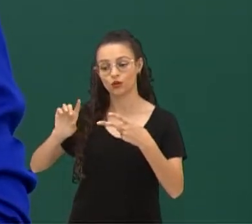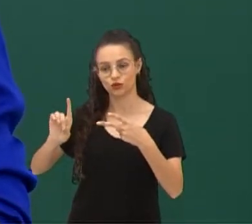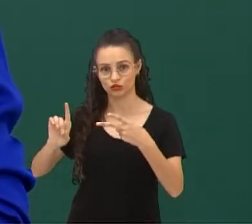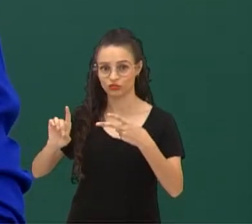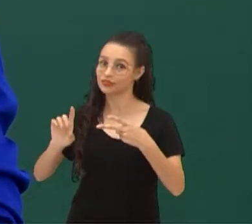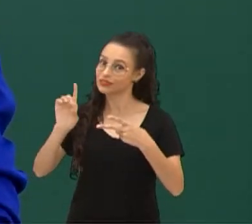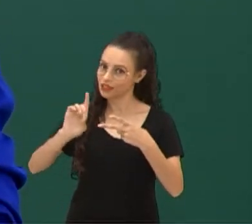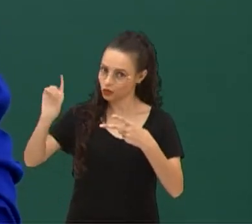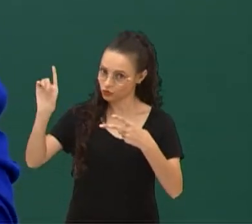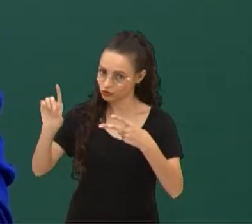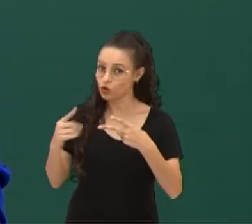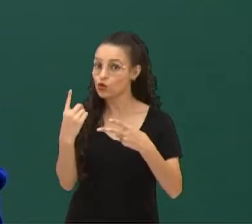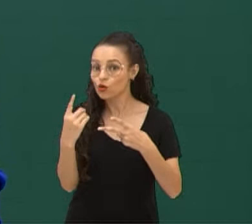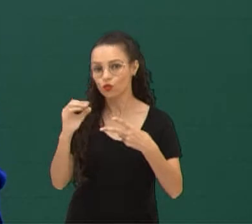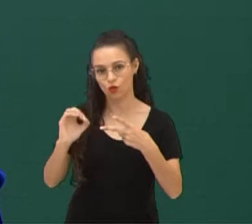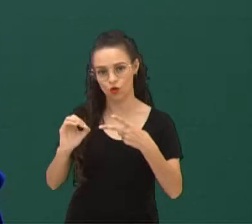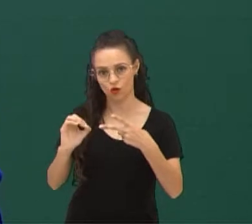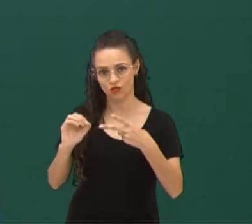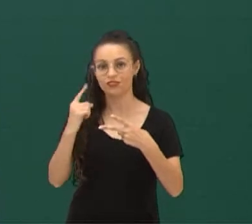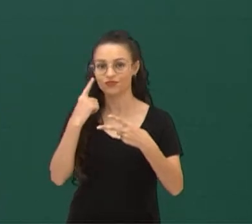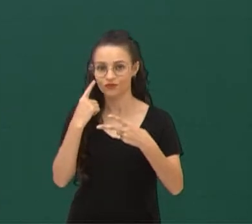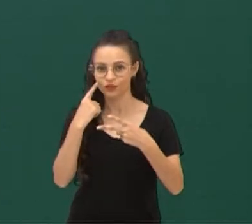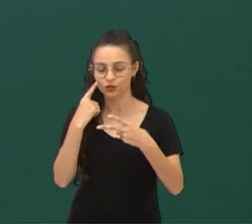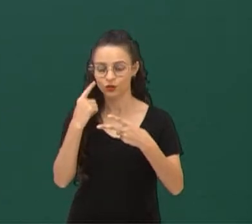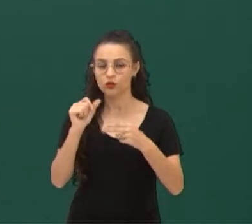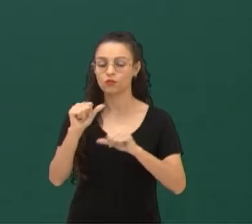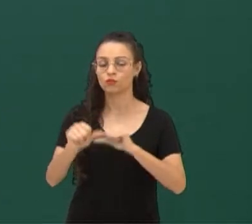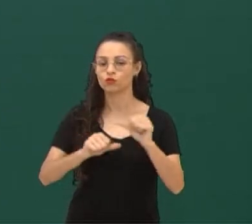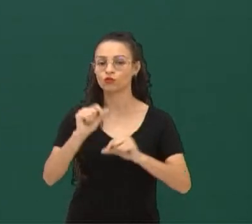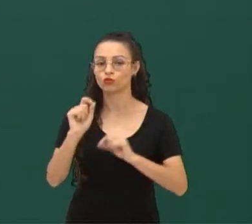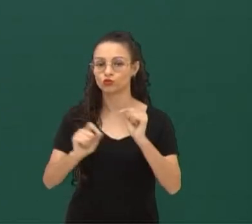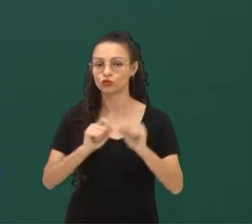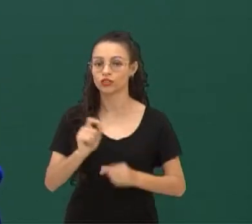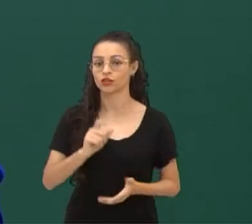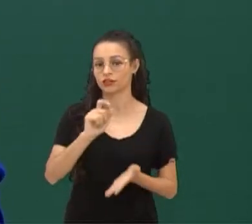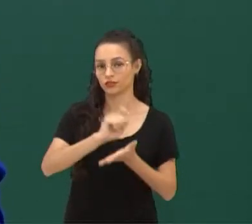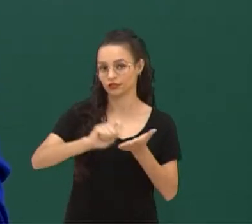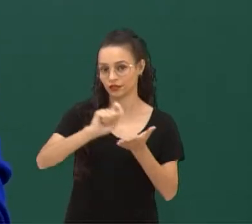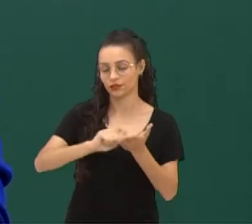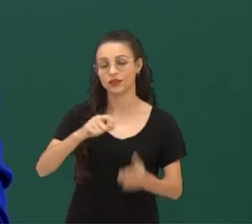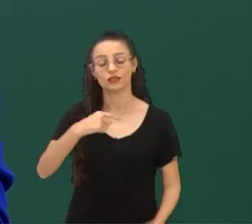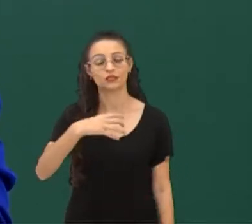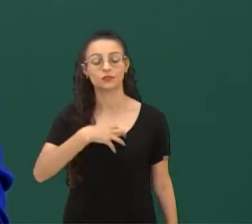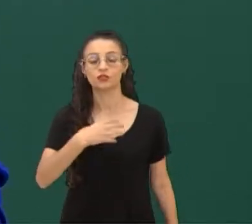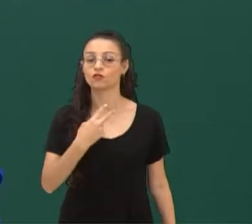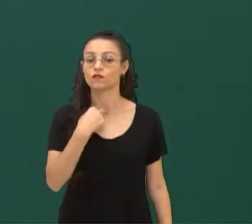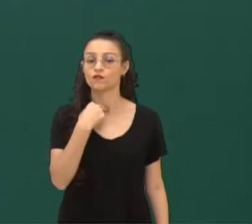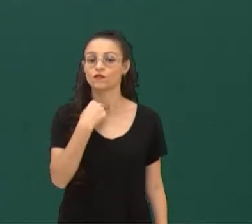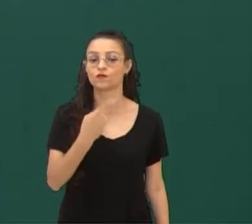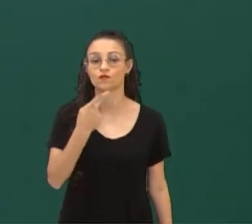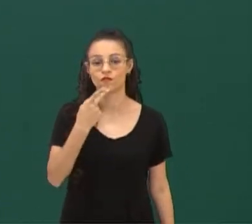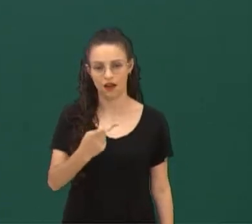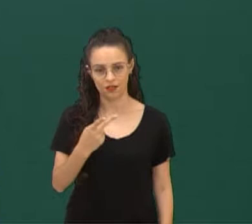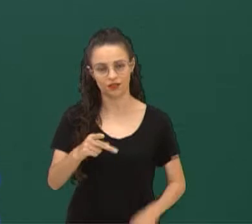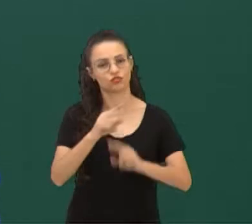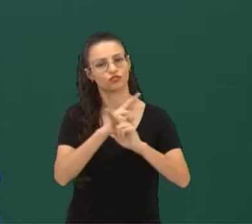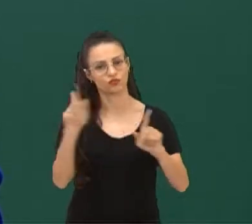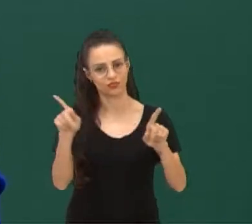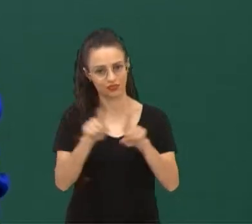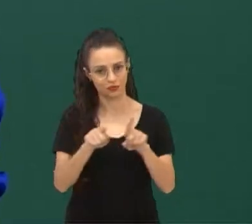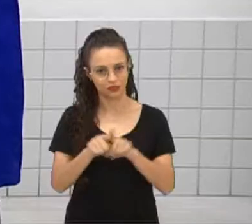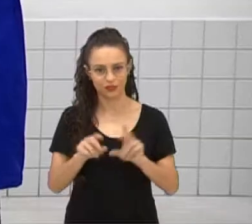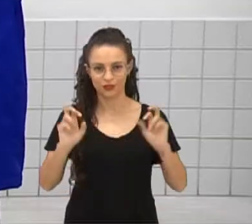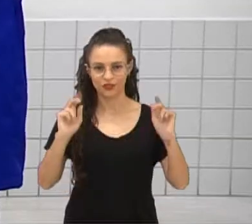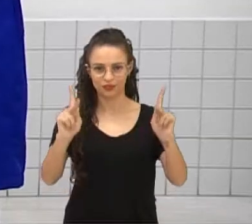é um os ó Beleza então repare que além de mudar a questão da grafia ou pronúncia também um pouco diferente então